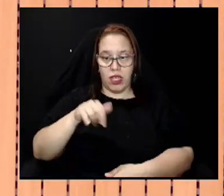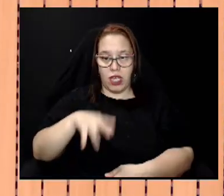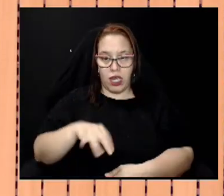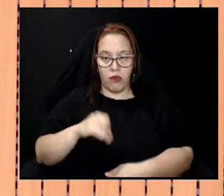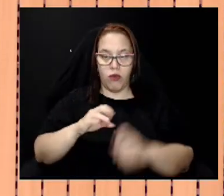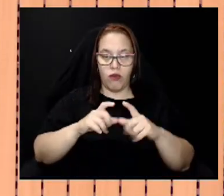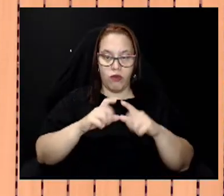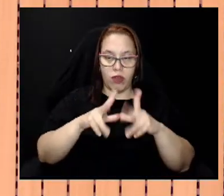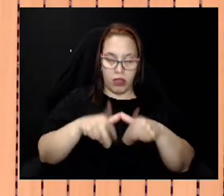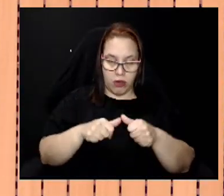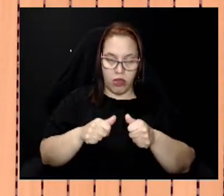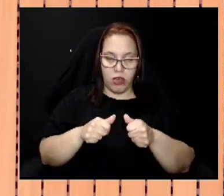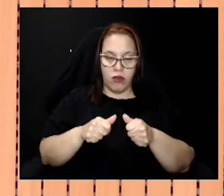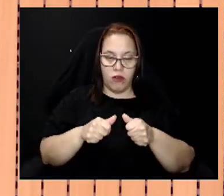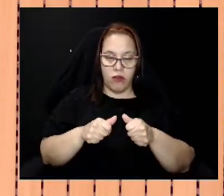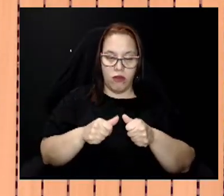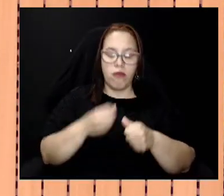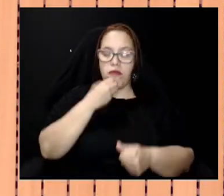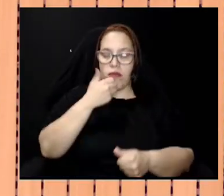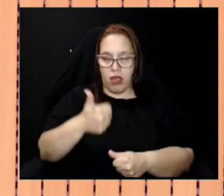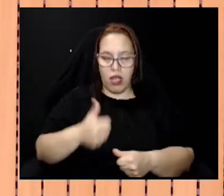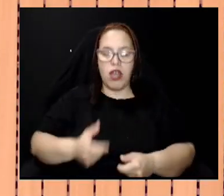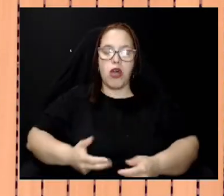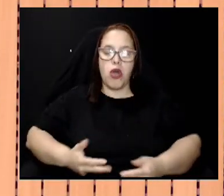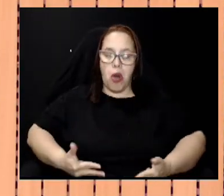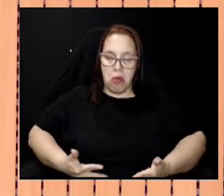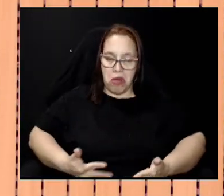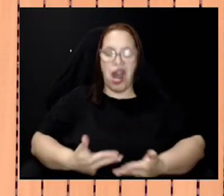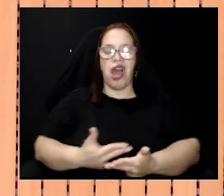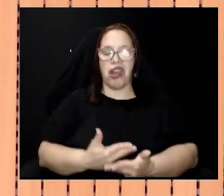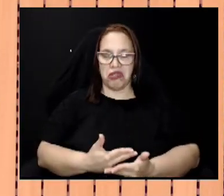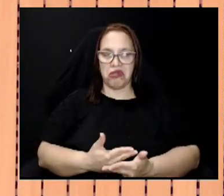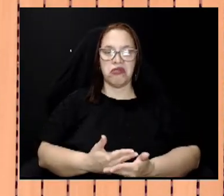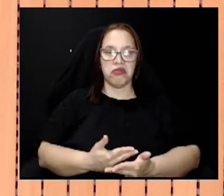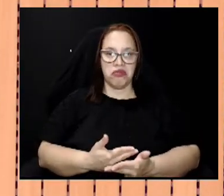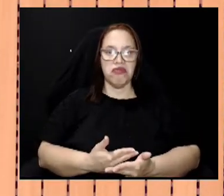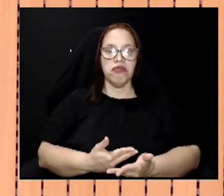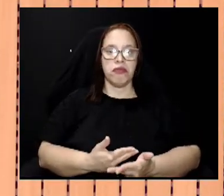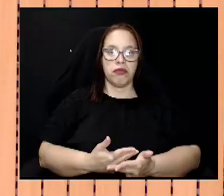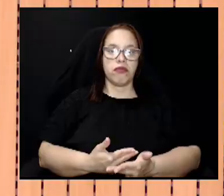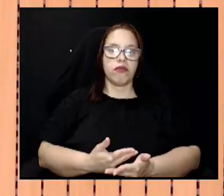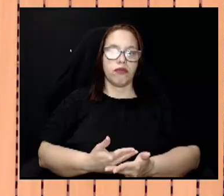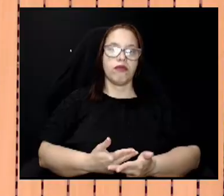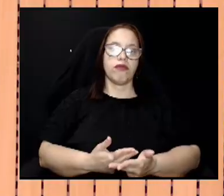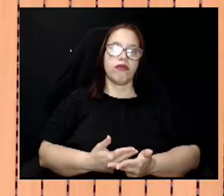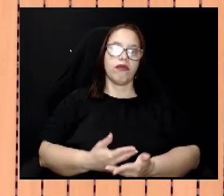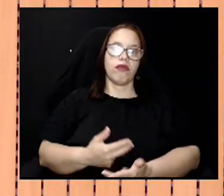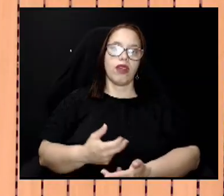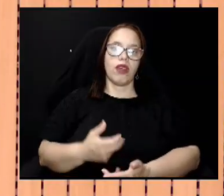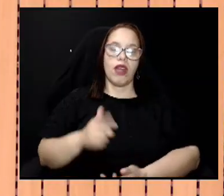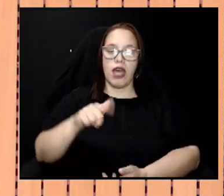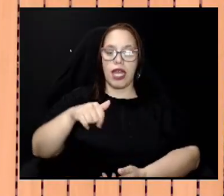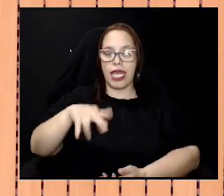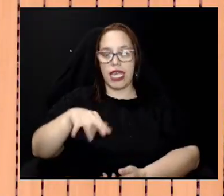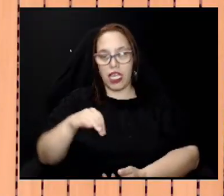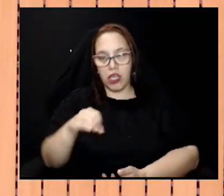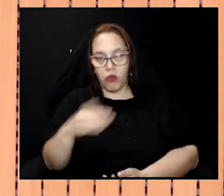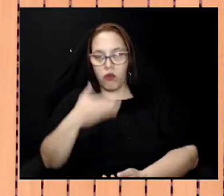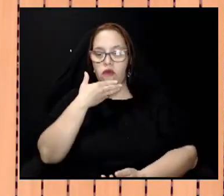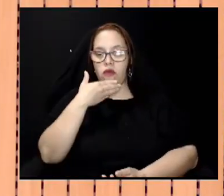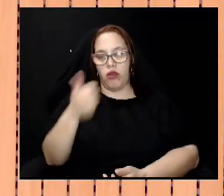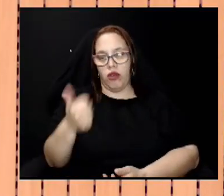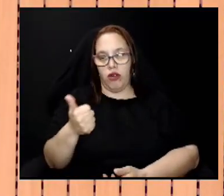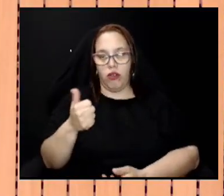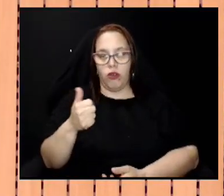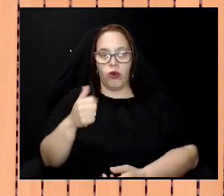casos, que é bem operado e é submetido em seguida à químio, tem o melhor prognóstico